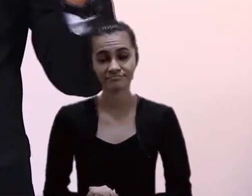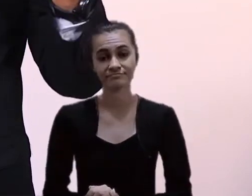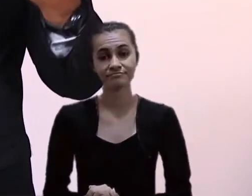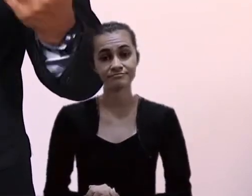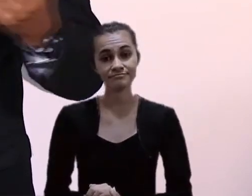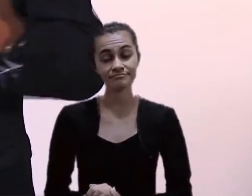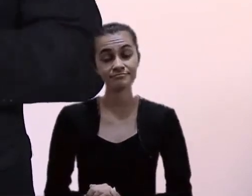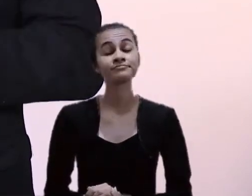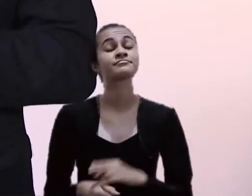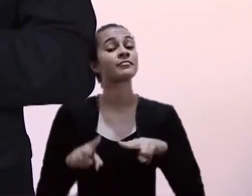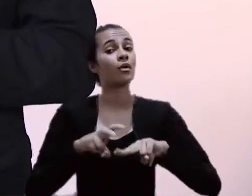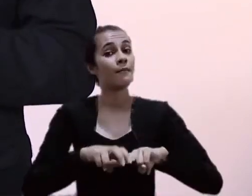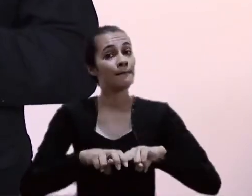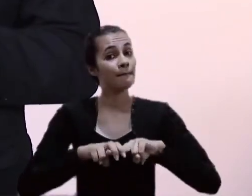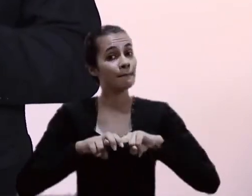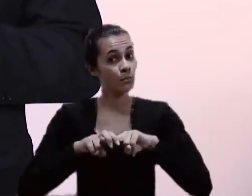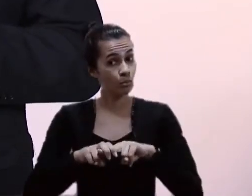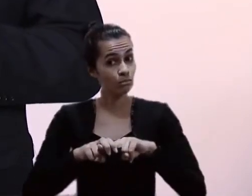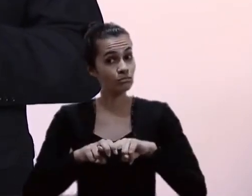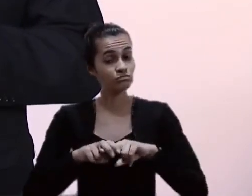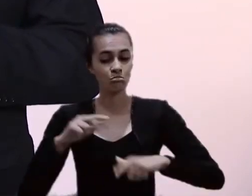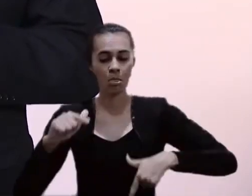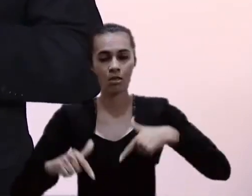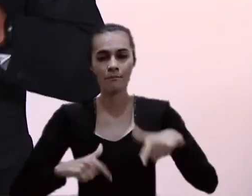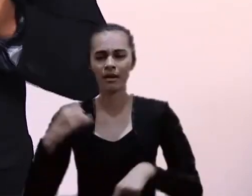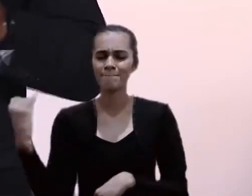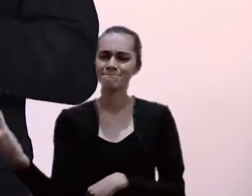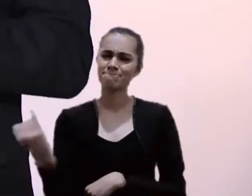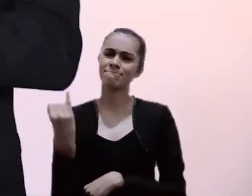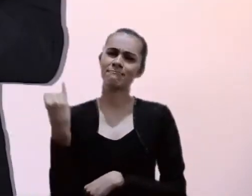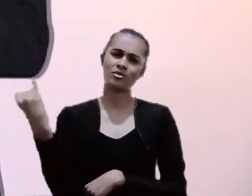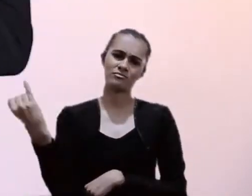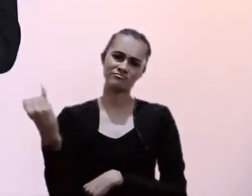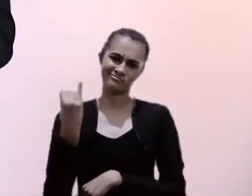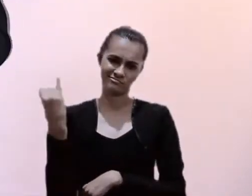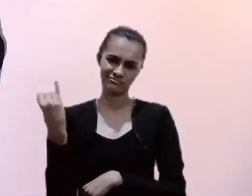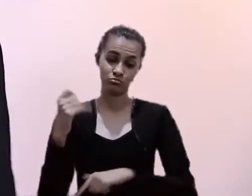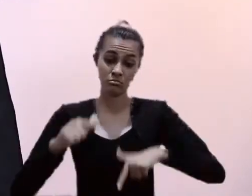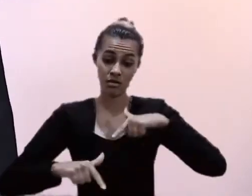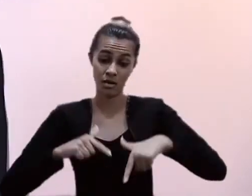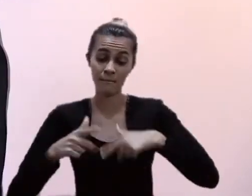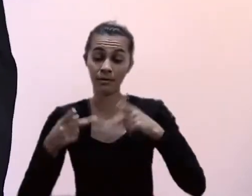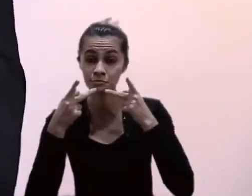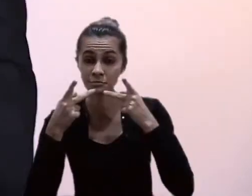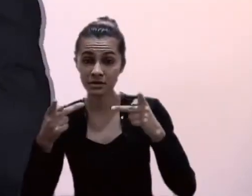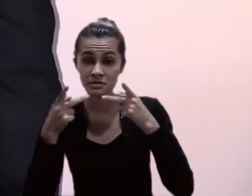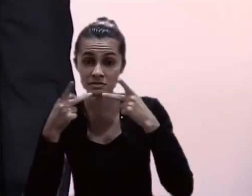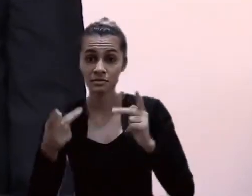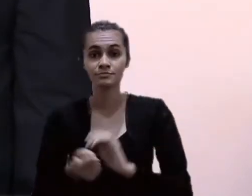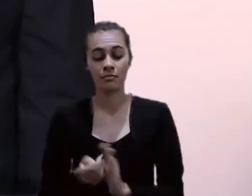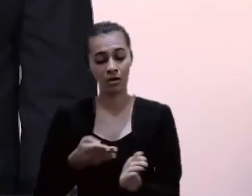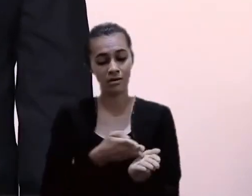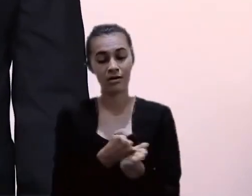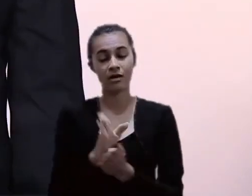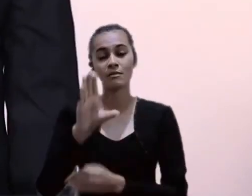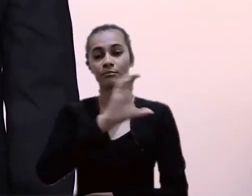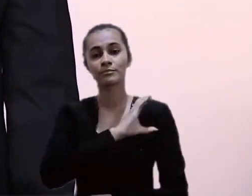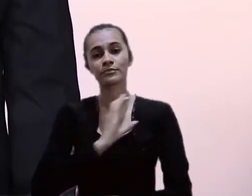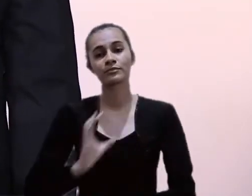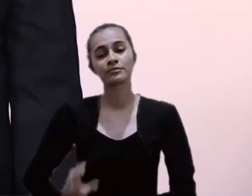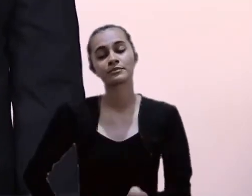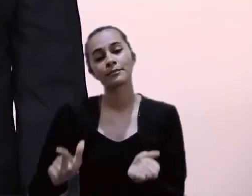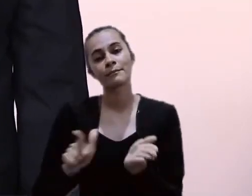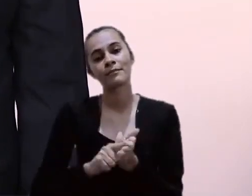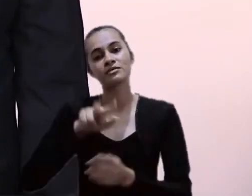é tão importante. A inspiração diz, Caminho a Cristo, página 51, a única maneira